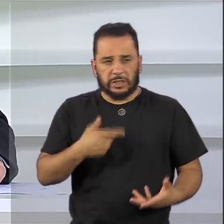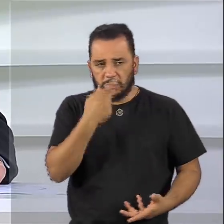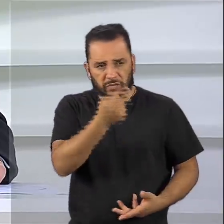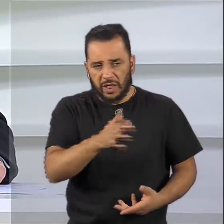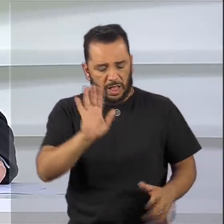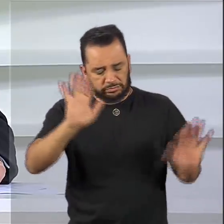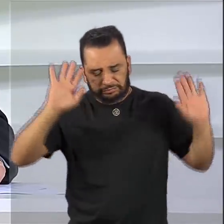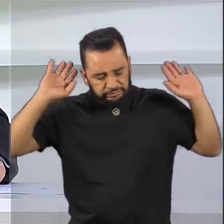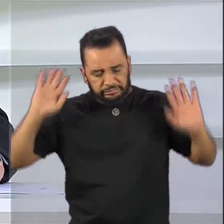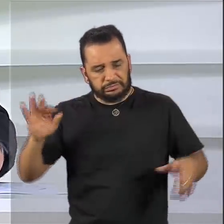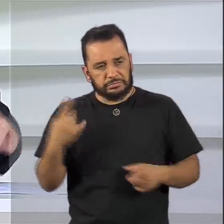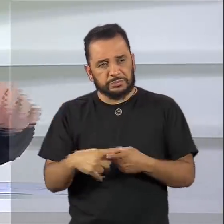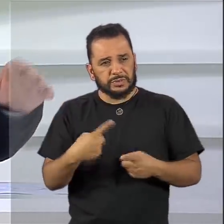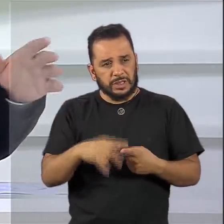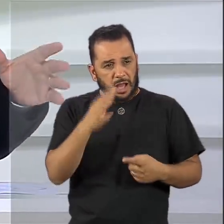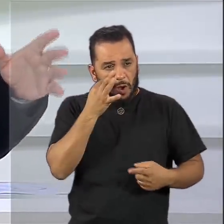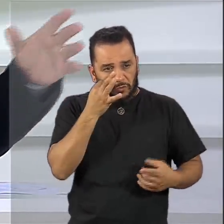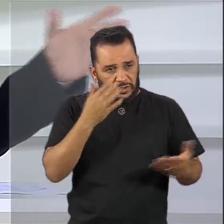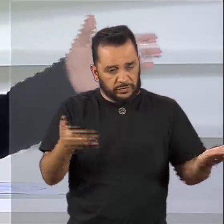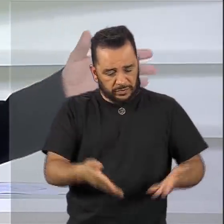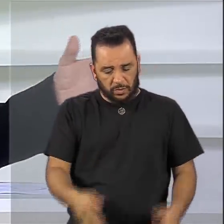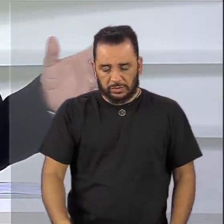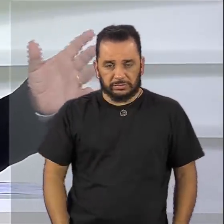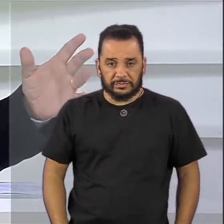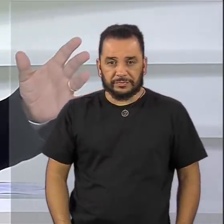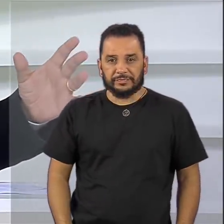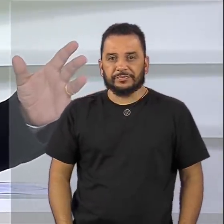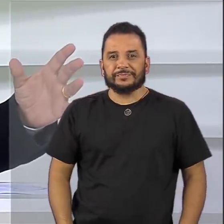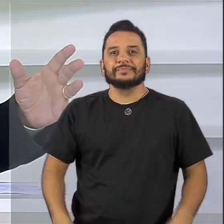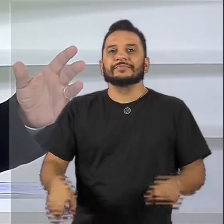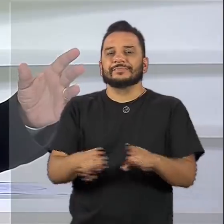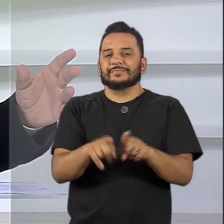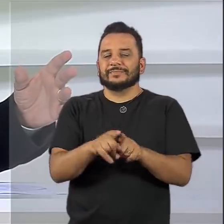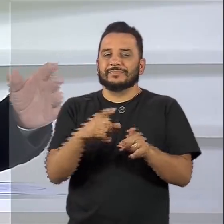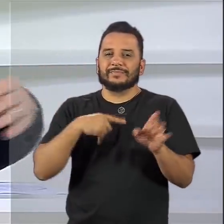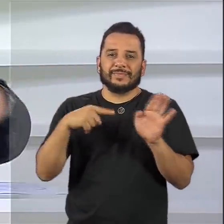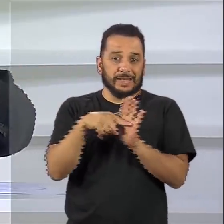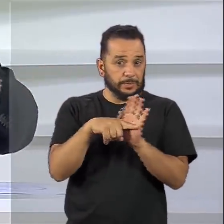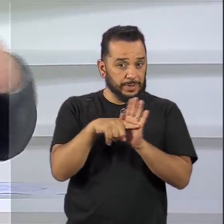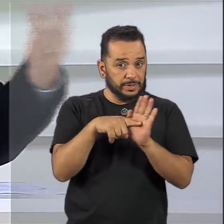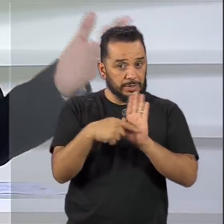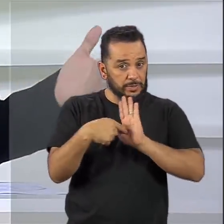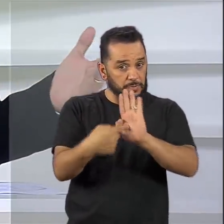Não, a gente vendo o que as pesquisas têm mostrado, que o